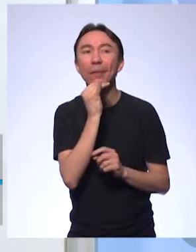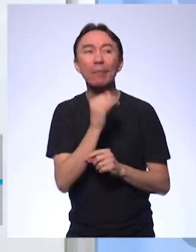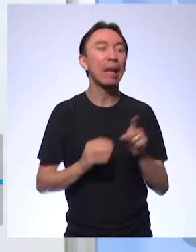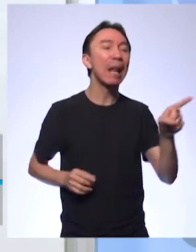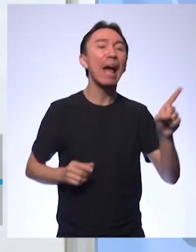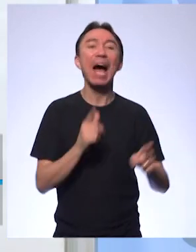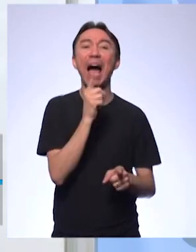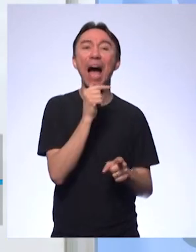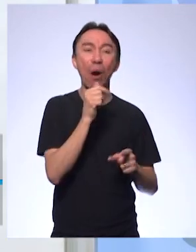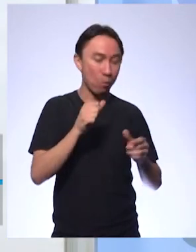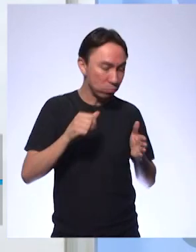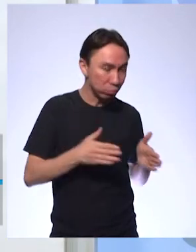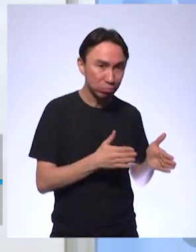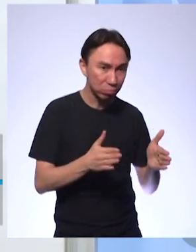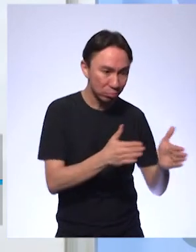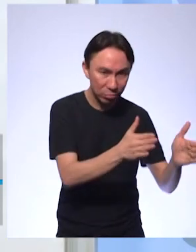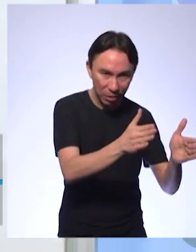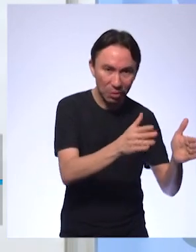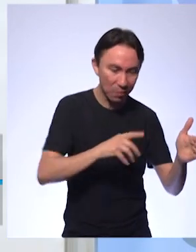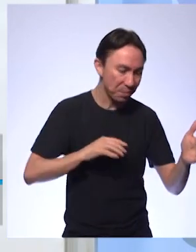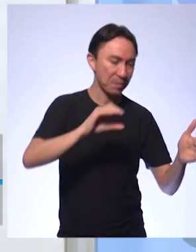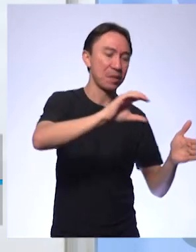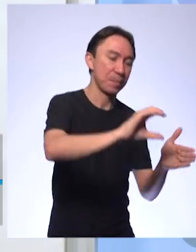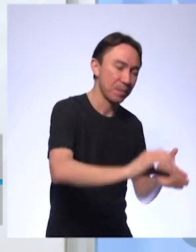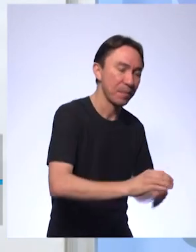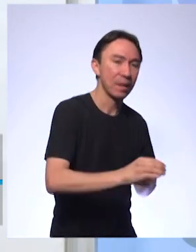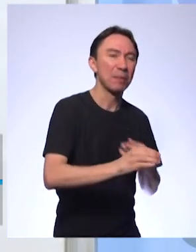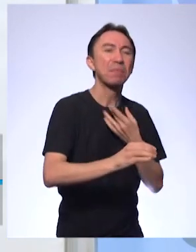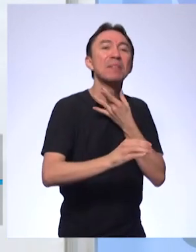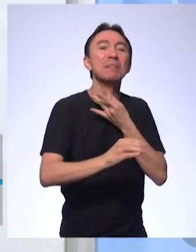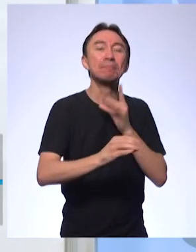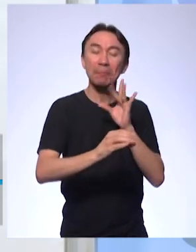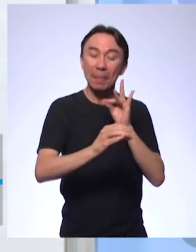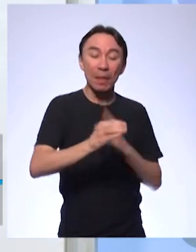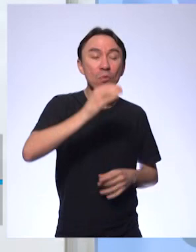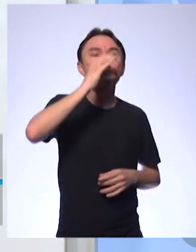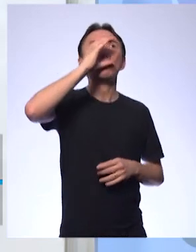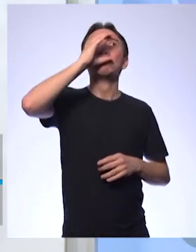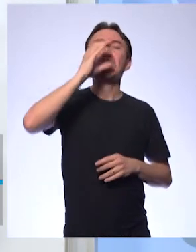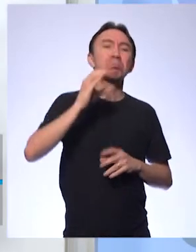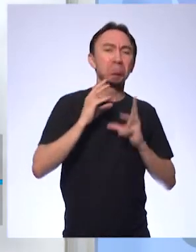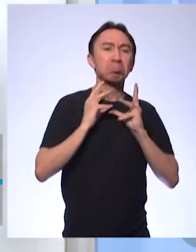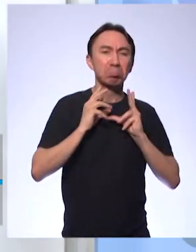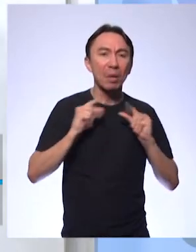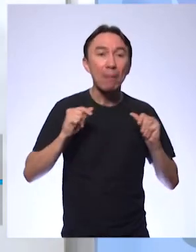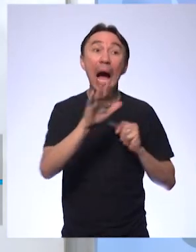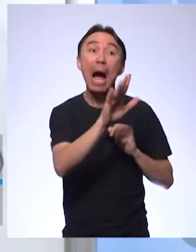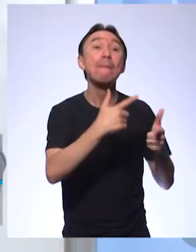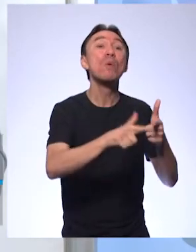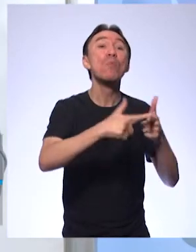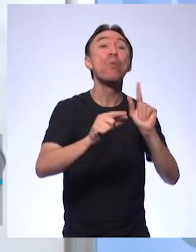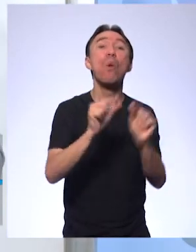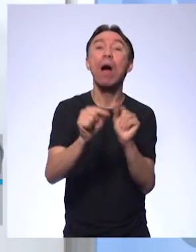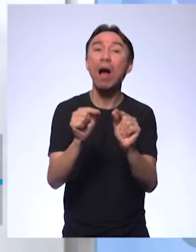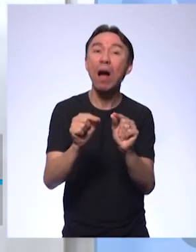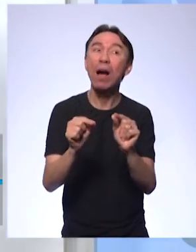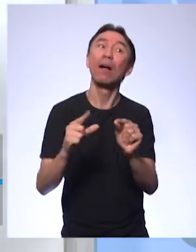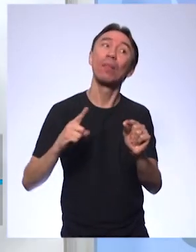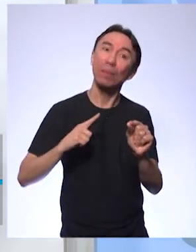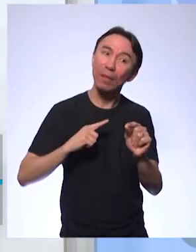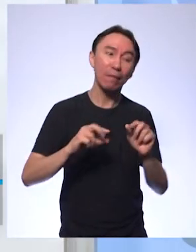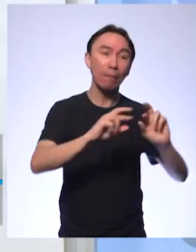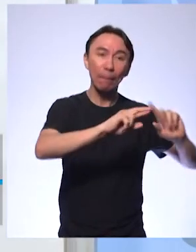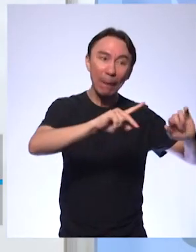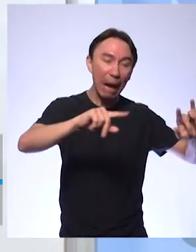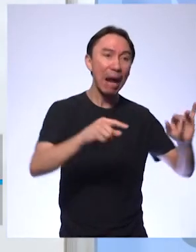essas coisas, eu posso até saciar minha sede. Mas o problema é que lá tem outros elementos que não